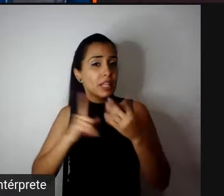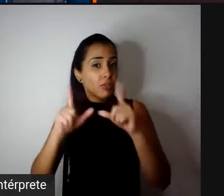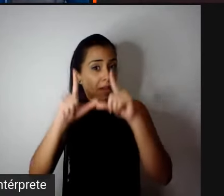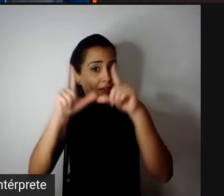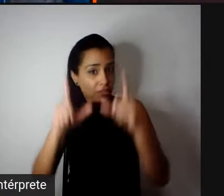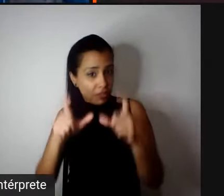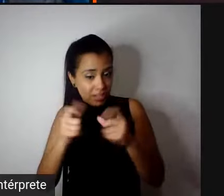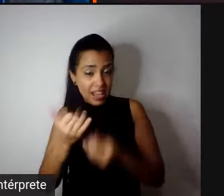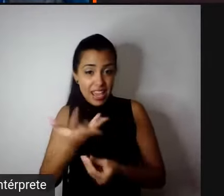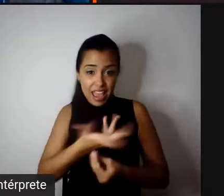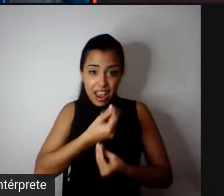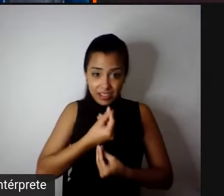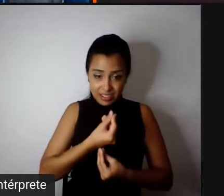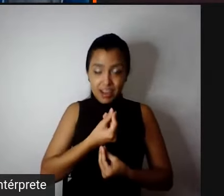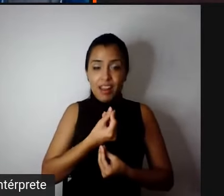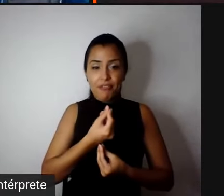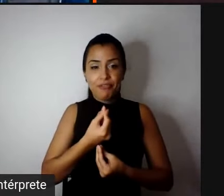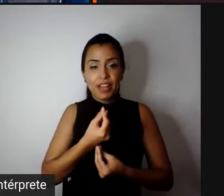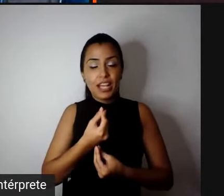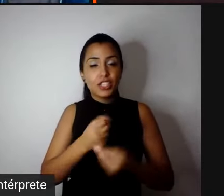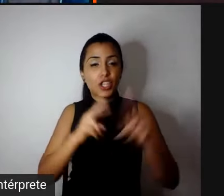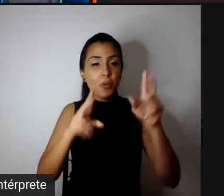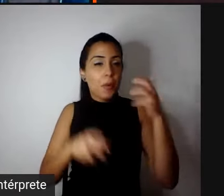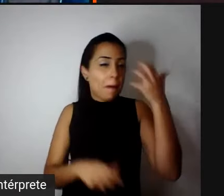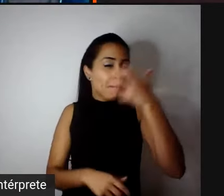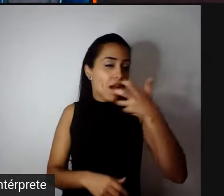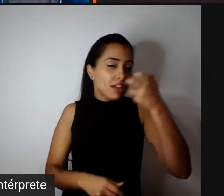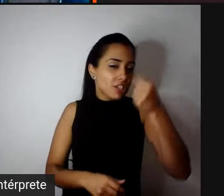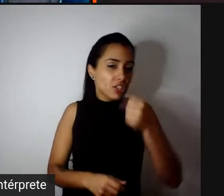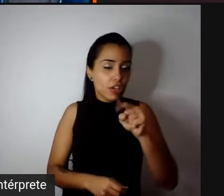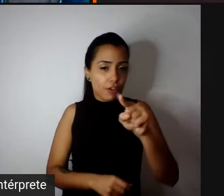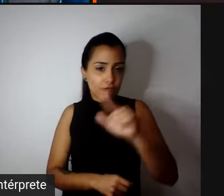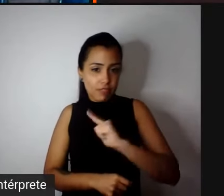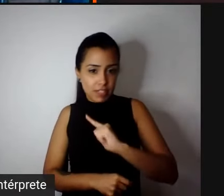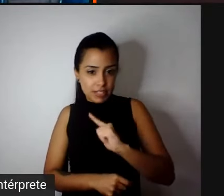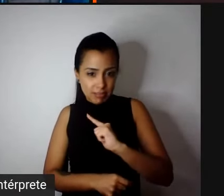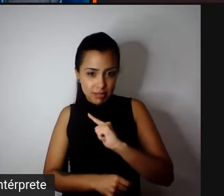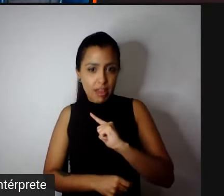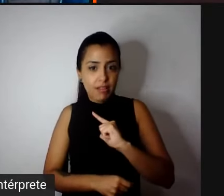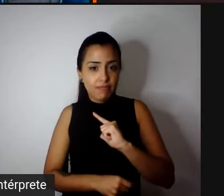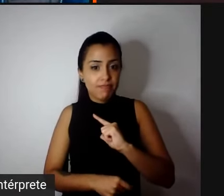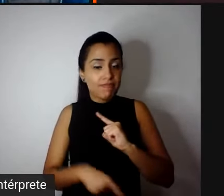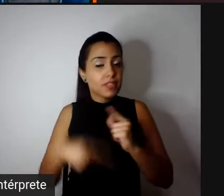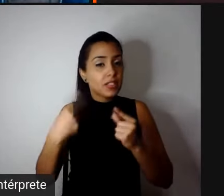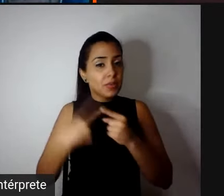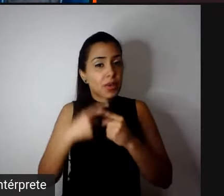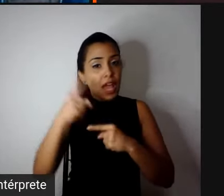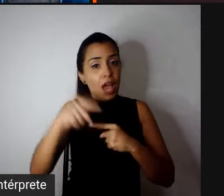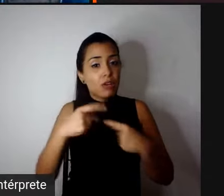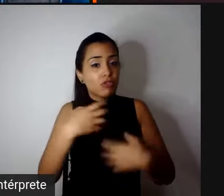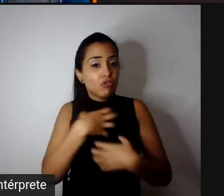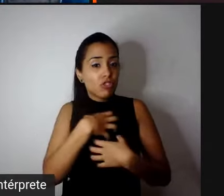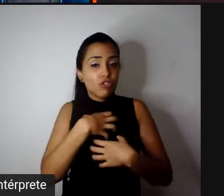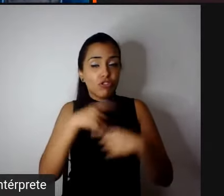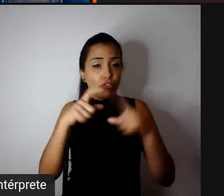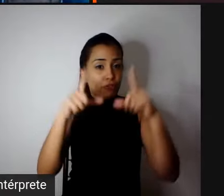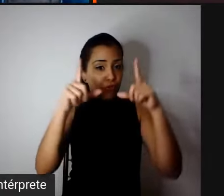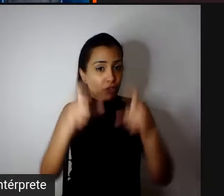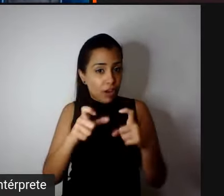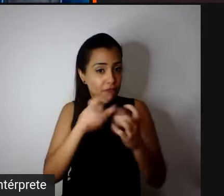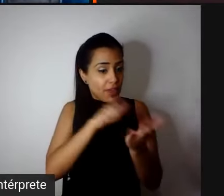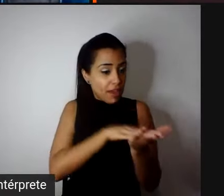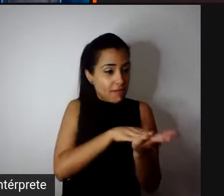e conhece. O que realmente interessa na artesania da transformação da fotografia impressa e multiplicada?